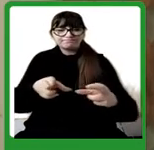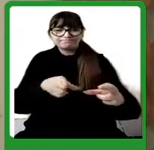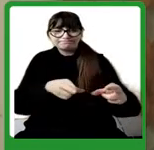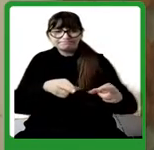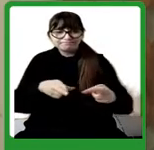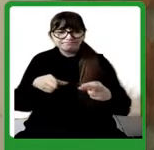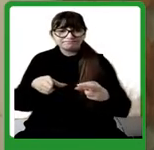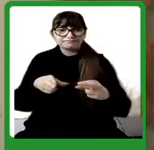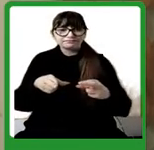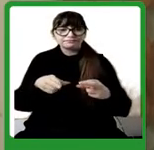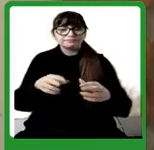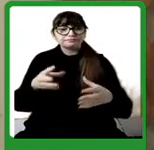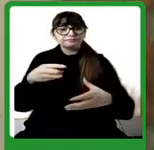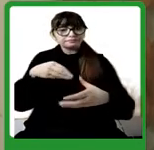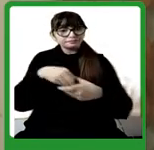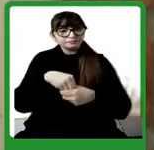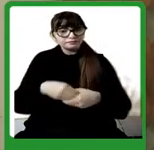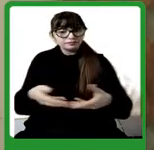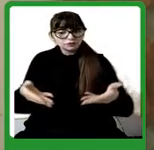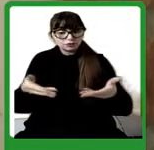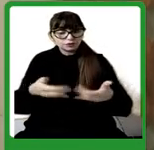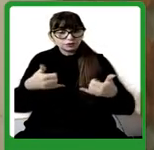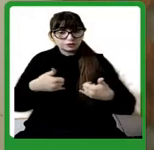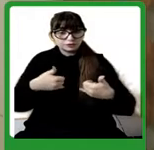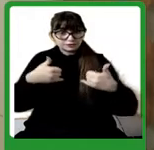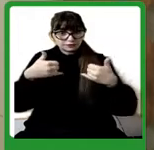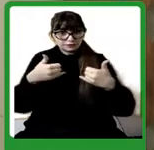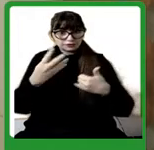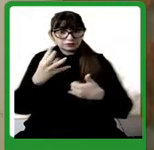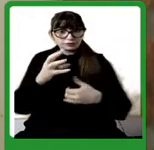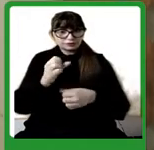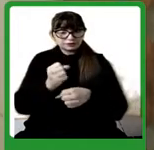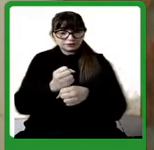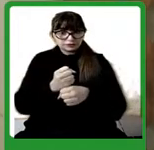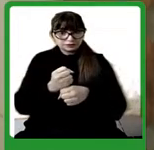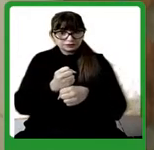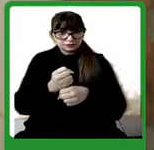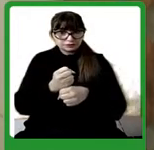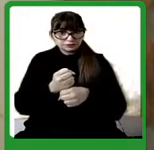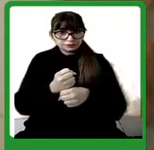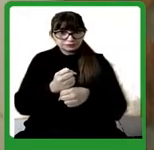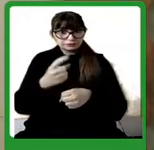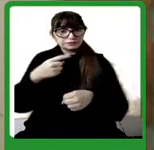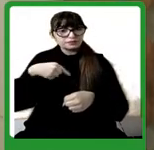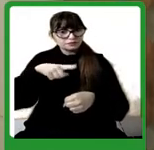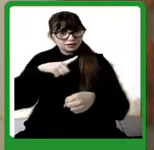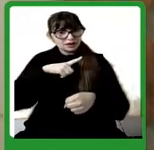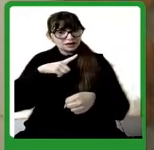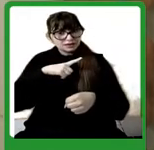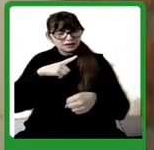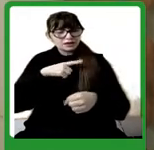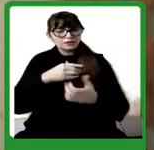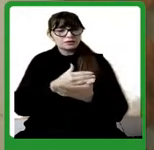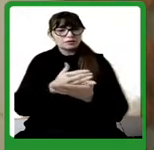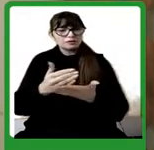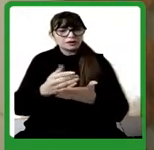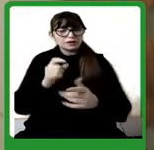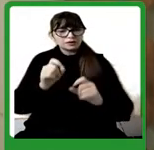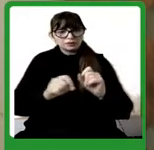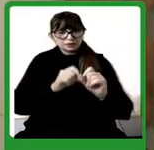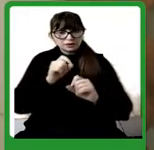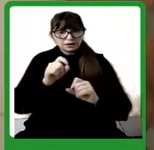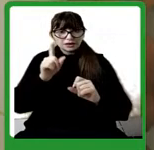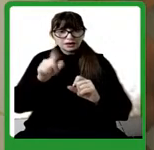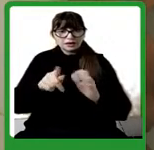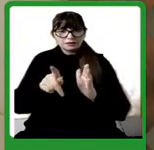E dentro dessas celebrações dos 40 anos da cooperativa, uma das iniciativas é o